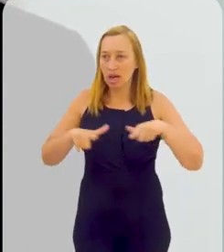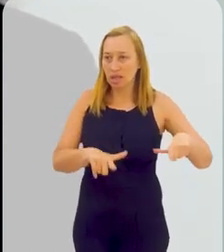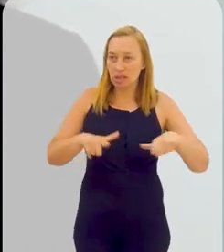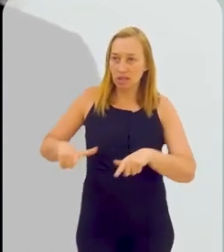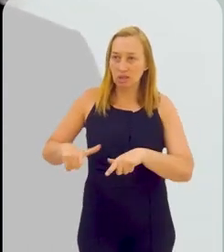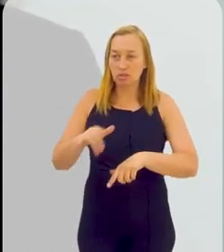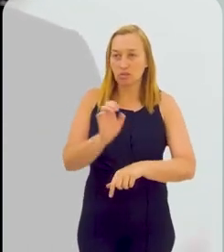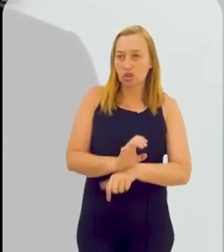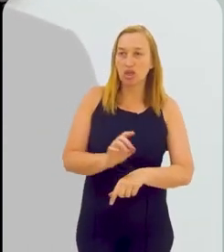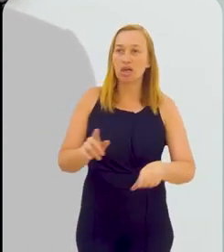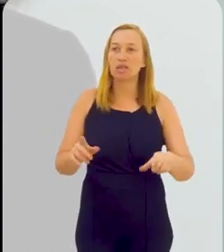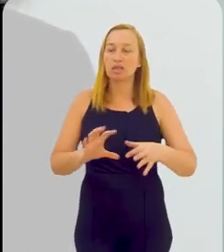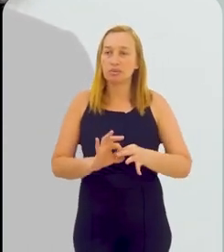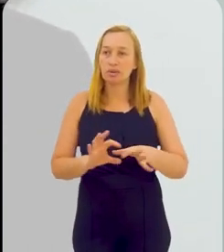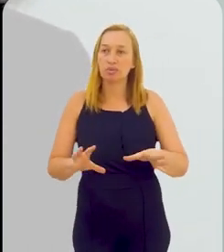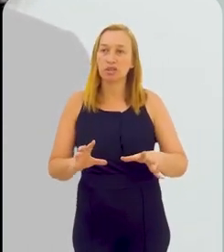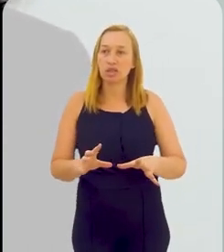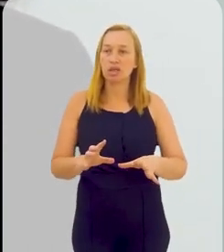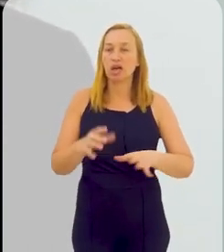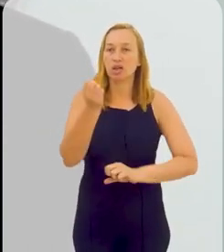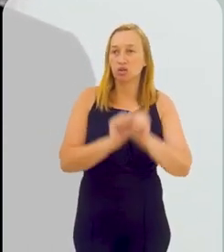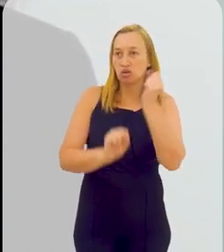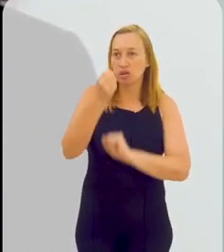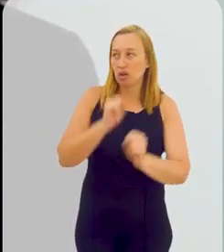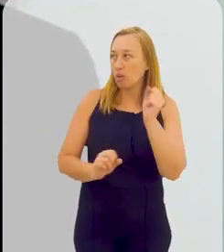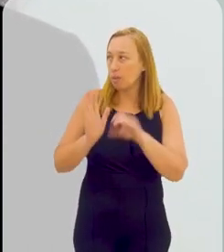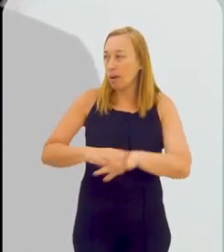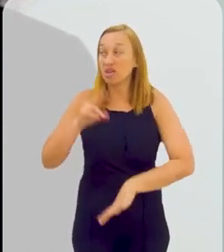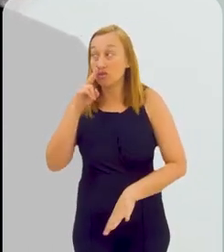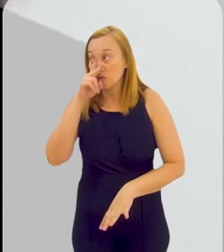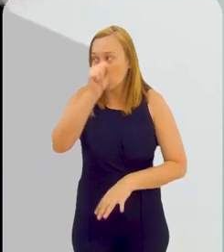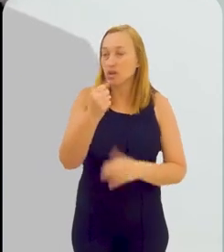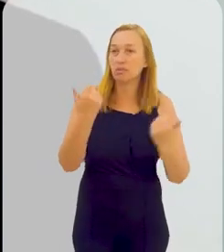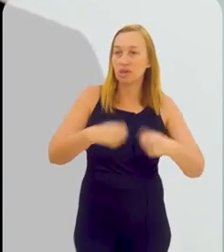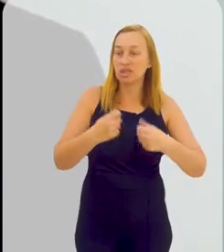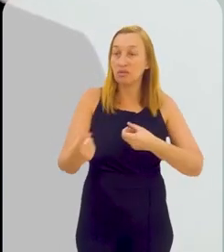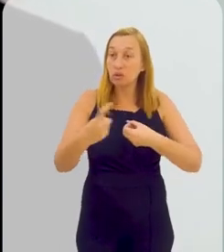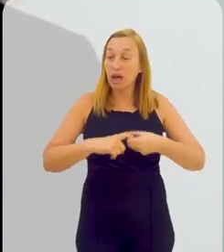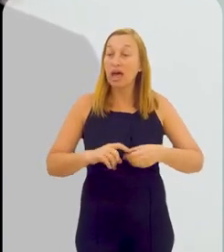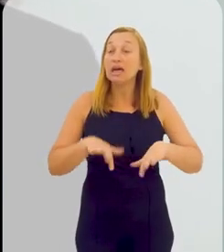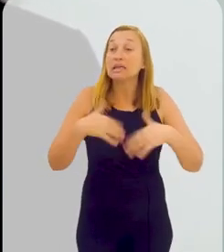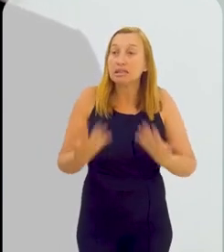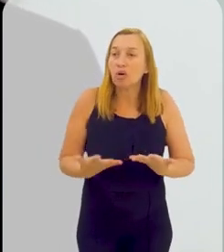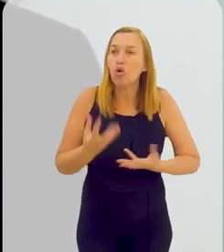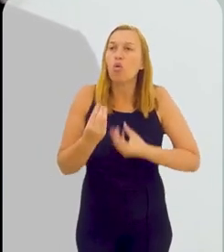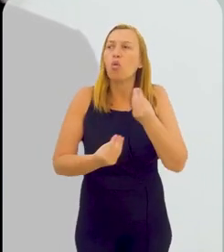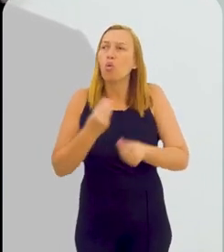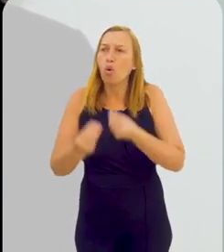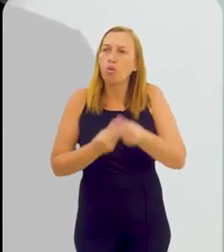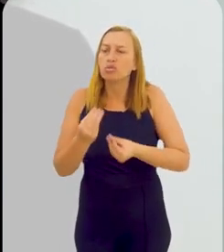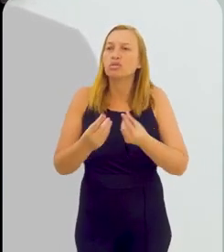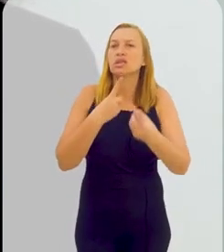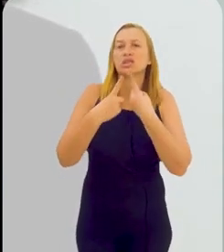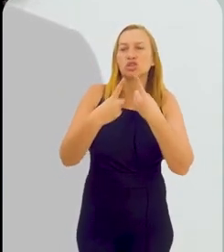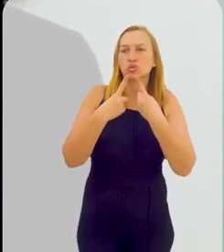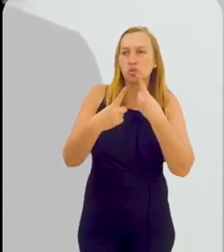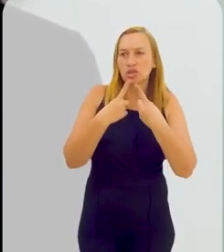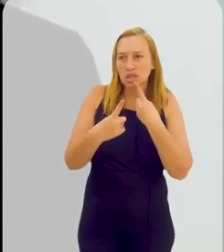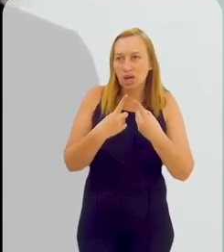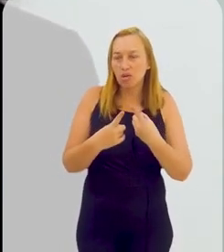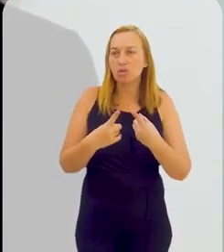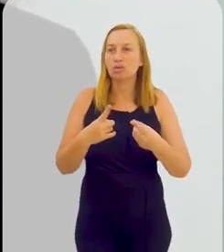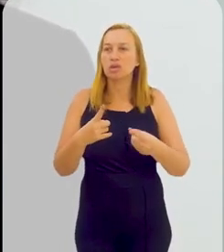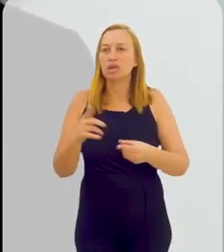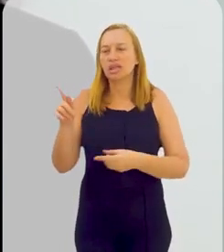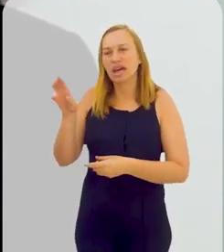passarem aqui pelo Estado e permitirem também uma industrialização mais potente, que a gente precisa retomar. Como é que tem sido essa discussão,